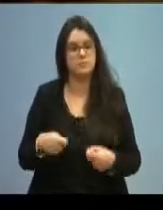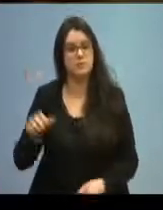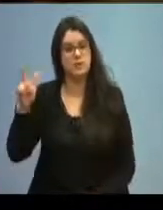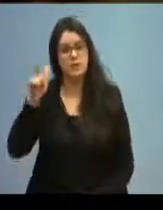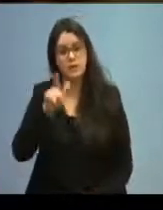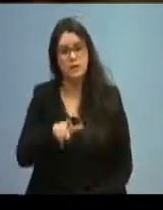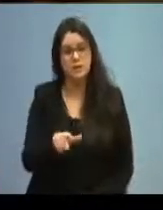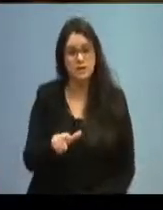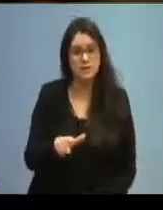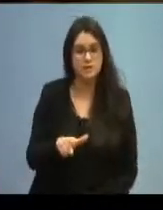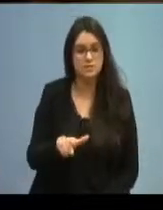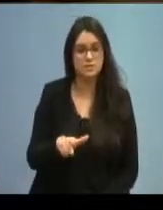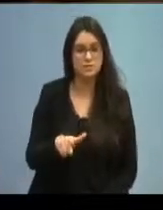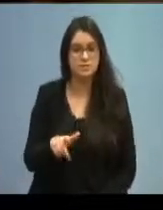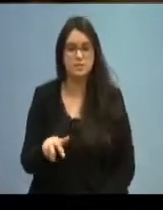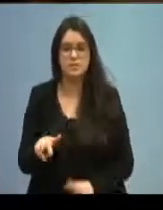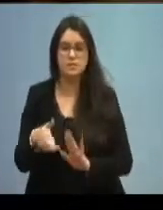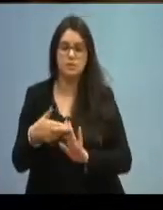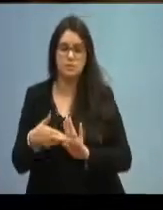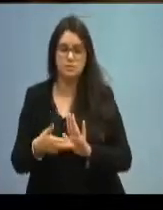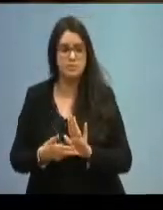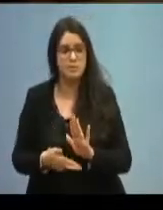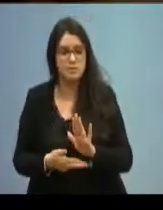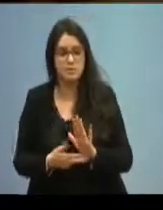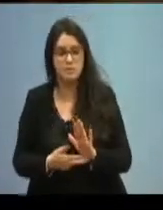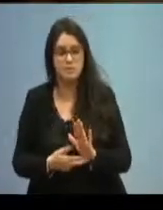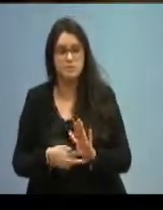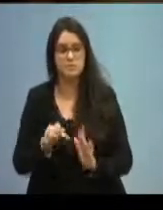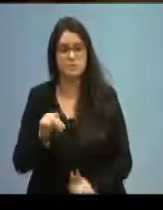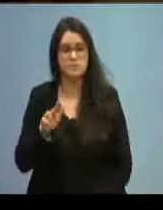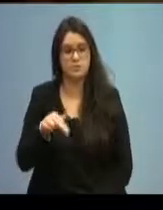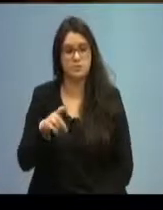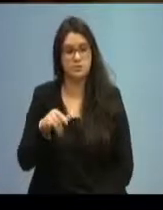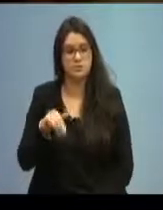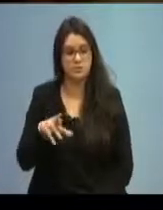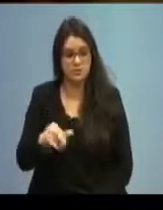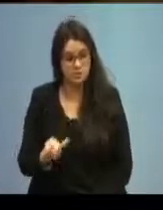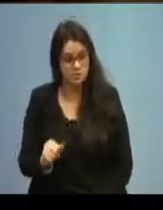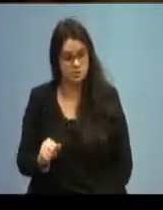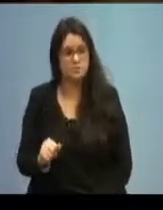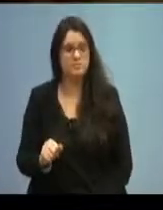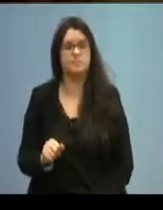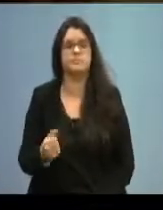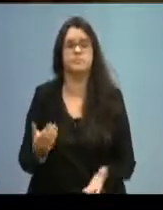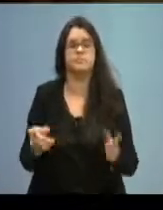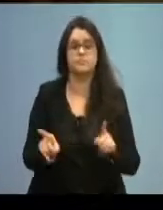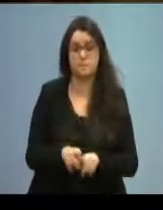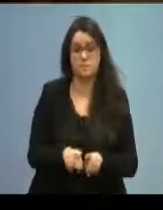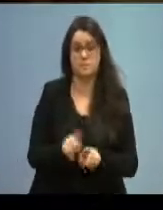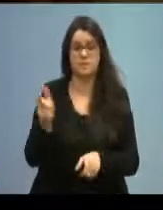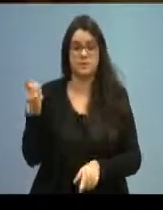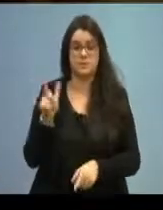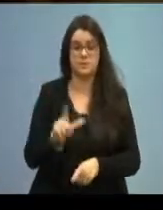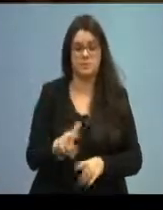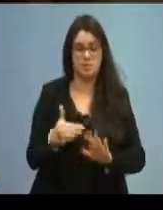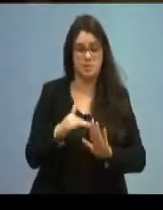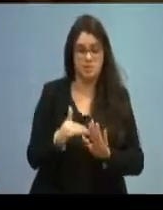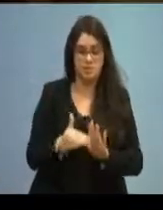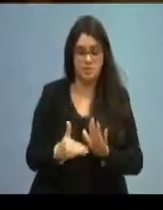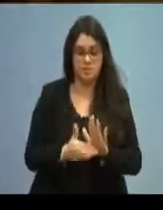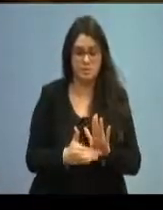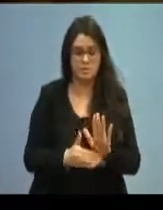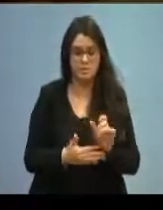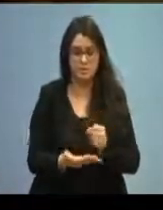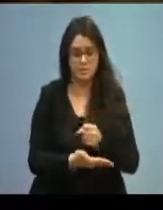garantido a regularização fundiária, esteja garantido os critérios básicos, né? Especialmente que a